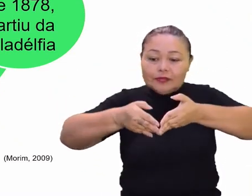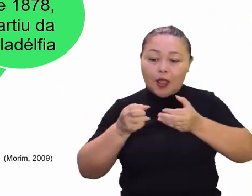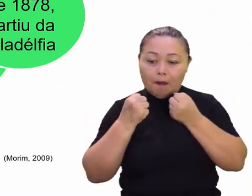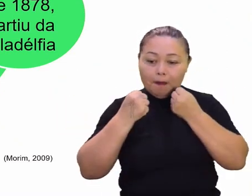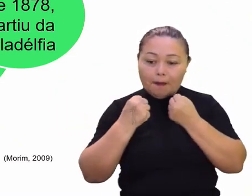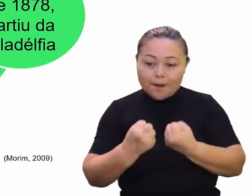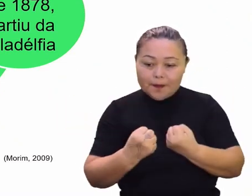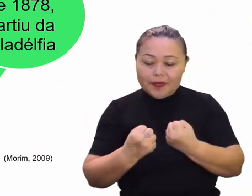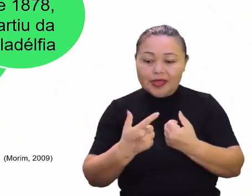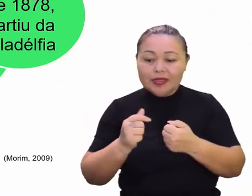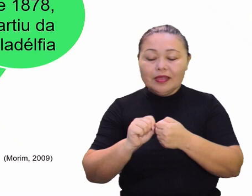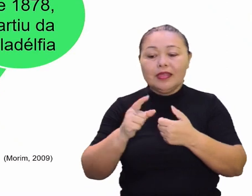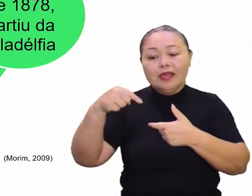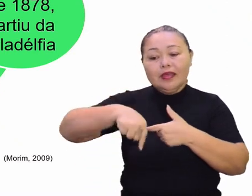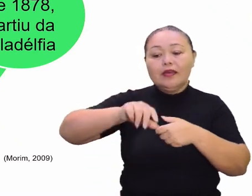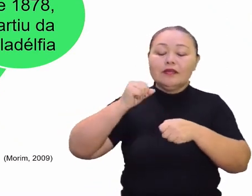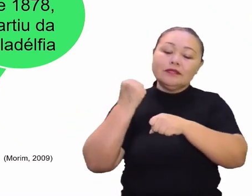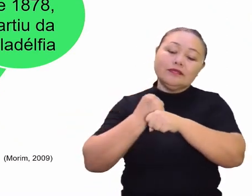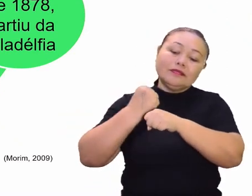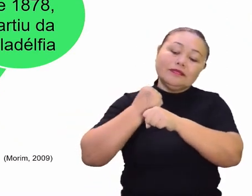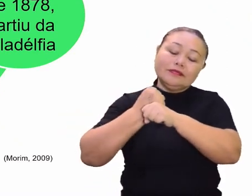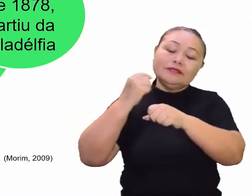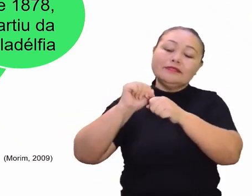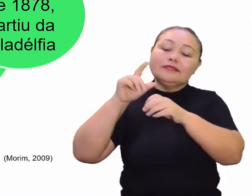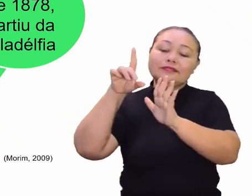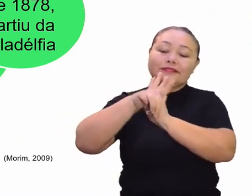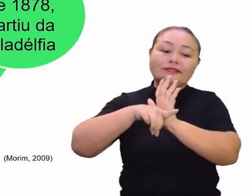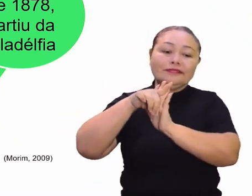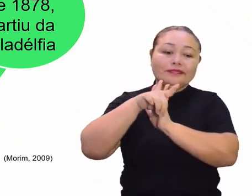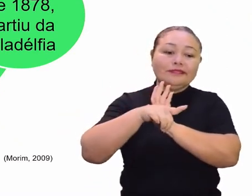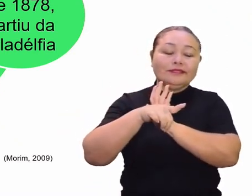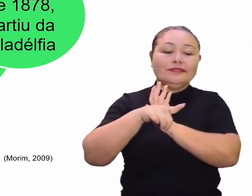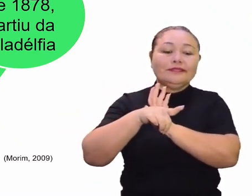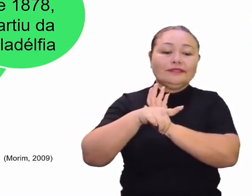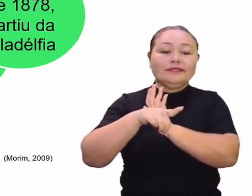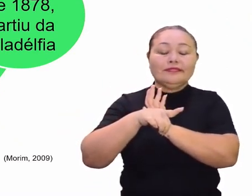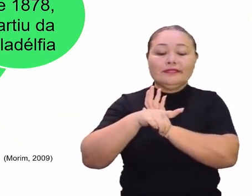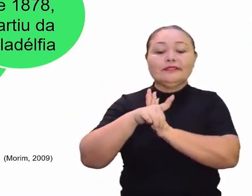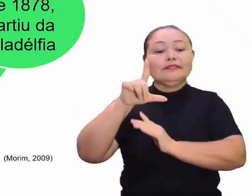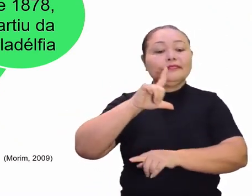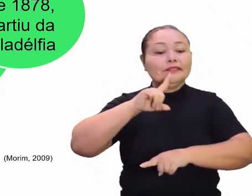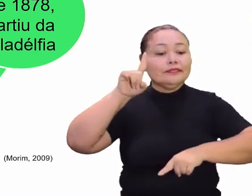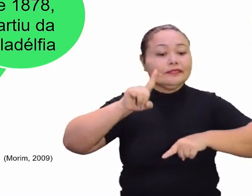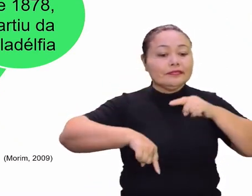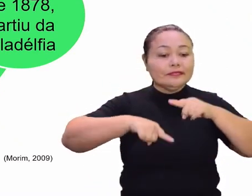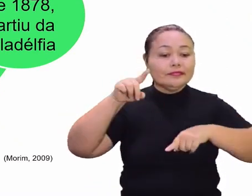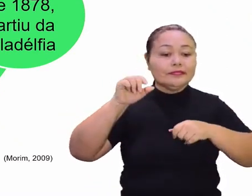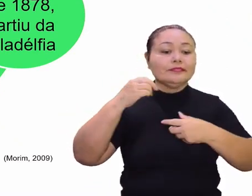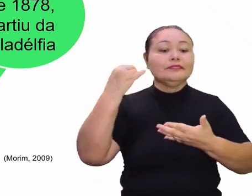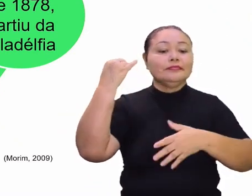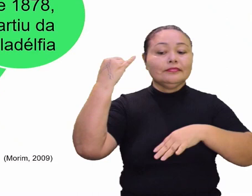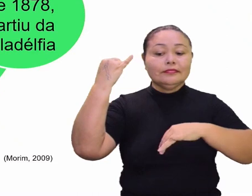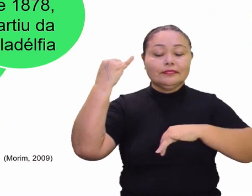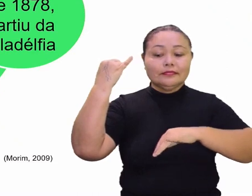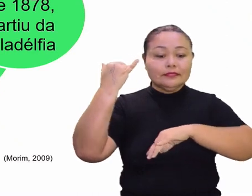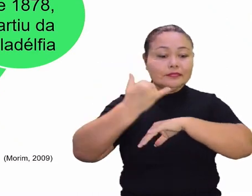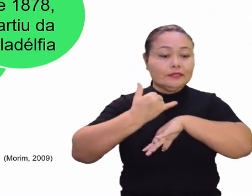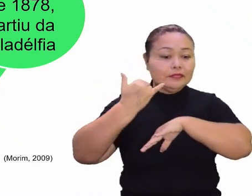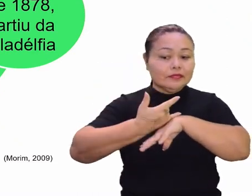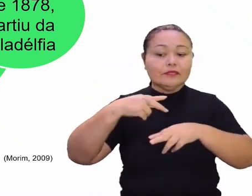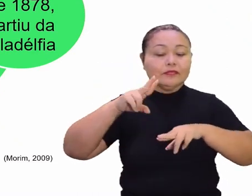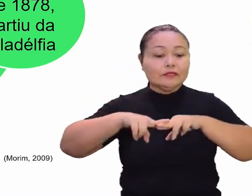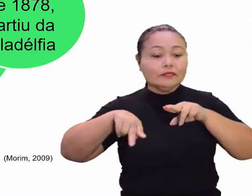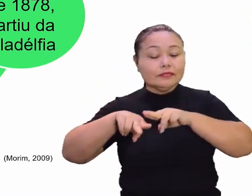carga que vinha para a construção da estrada de ferro Madeira Mamoré. Trazia, né, gêneros de materiais ferroviários, passageiros